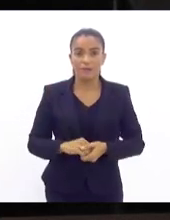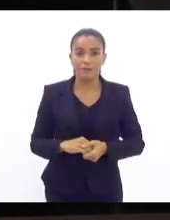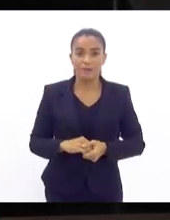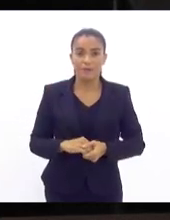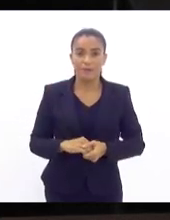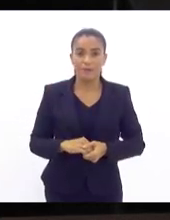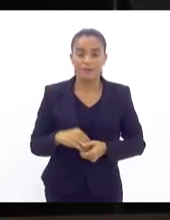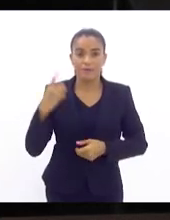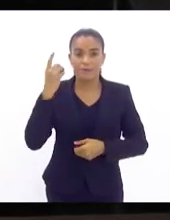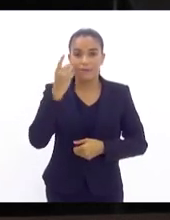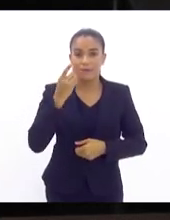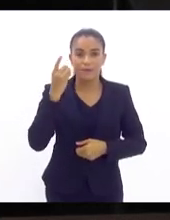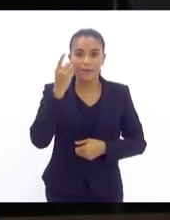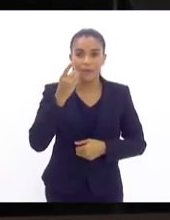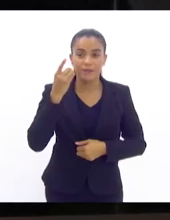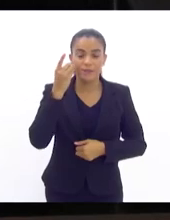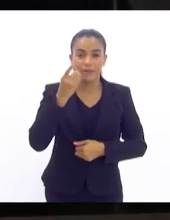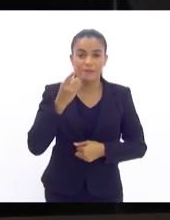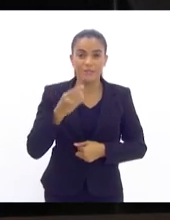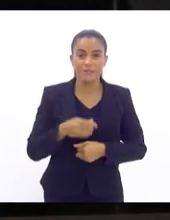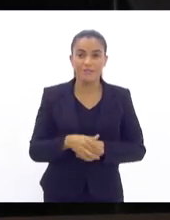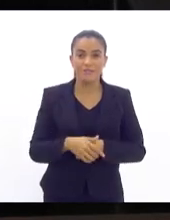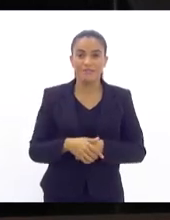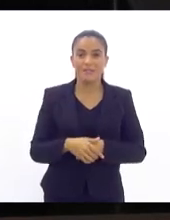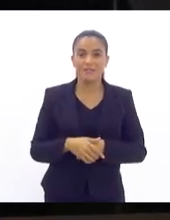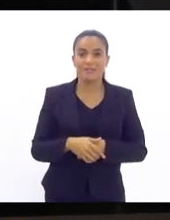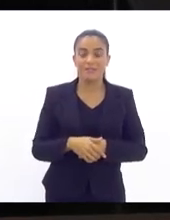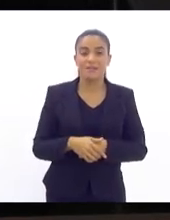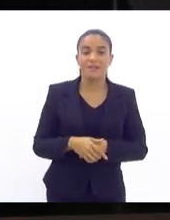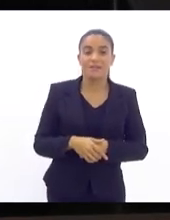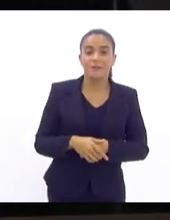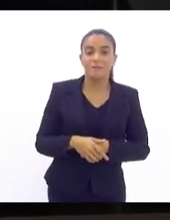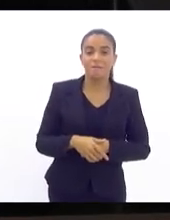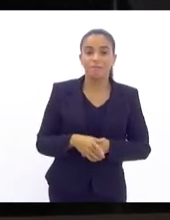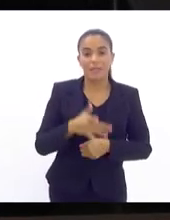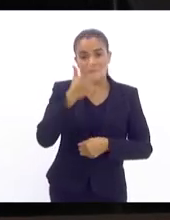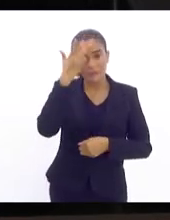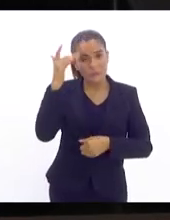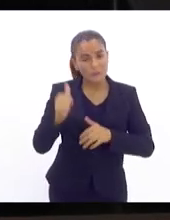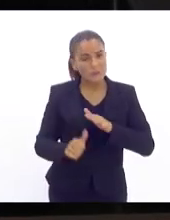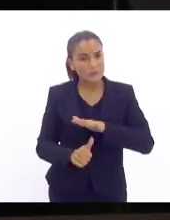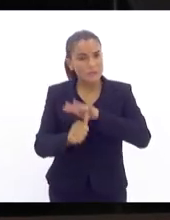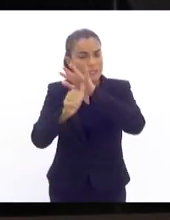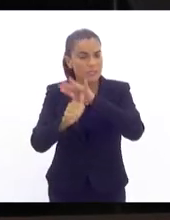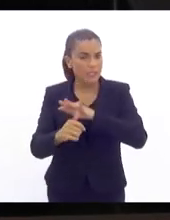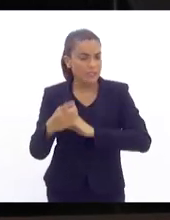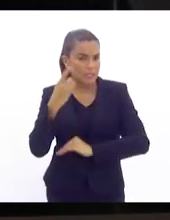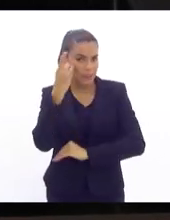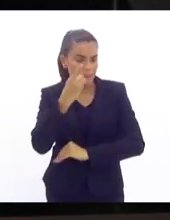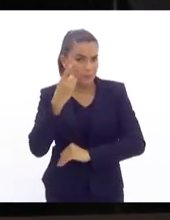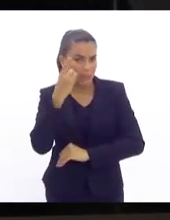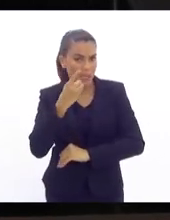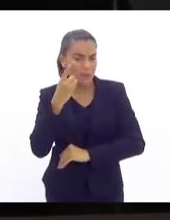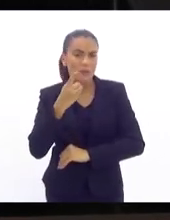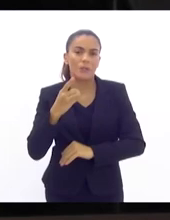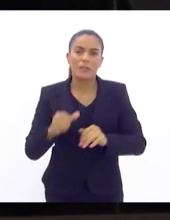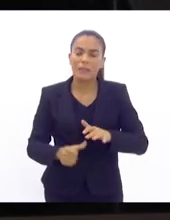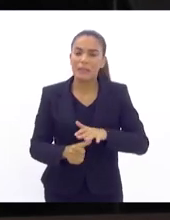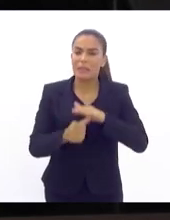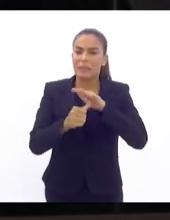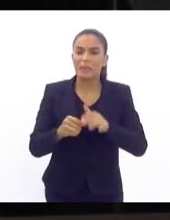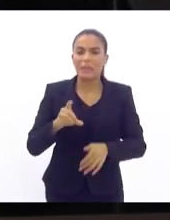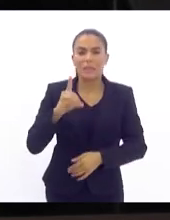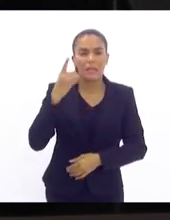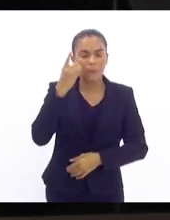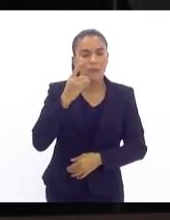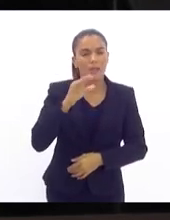pelos deputados que presidem, né, essa comissão, o deputado Fred